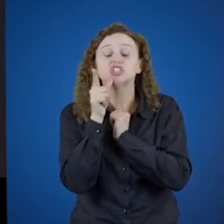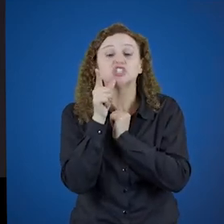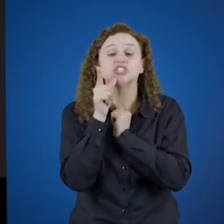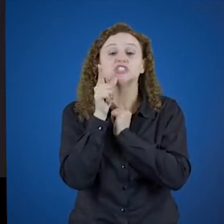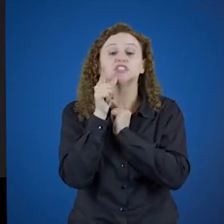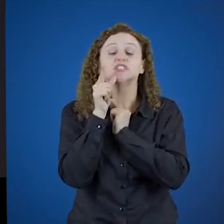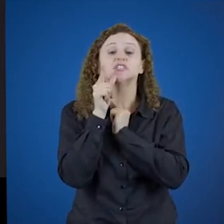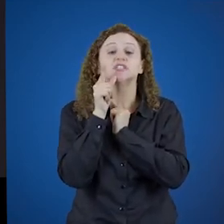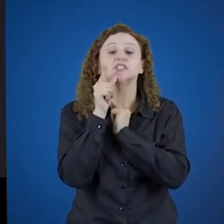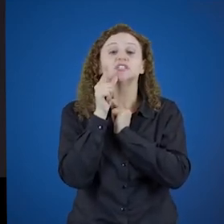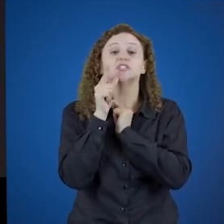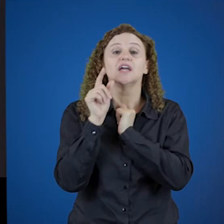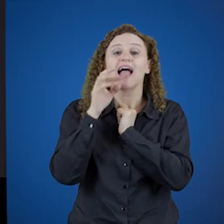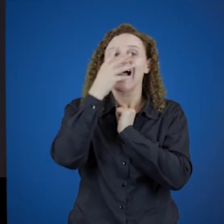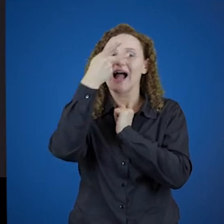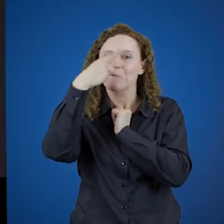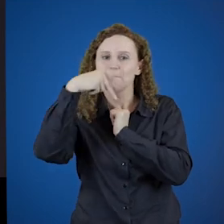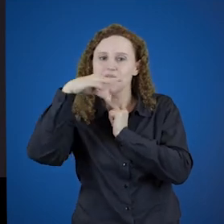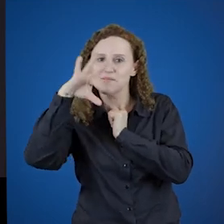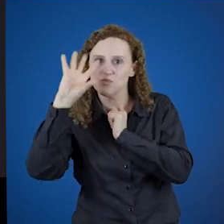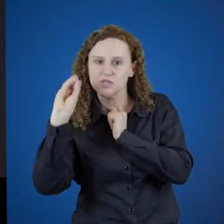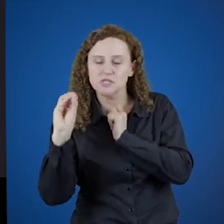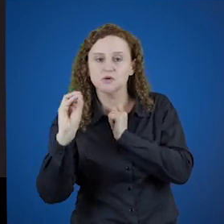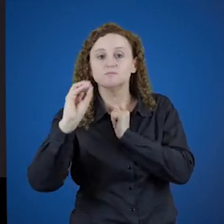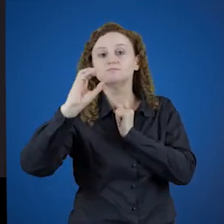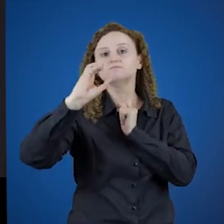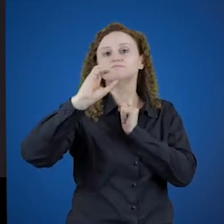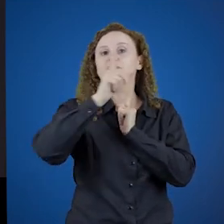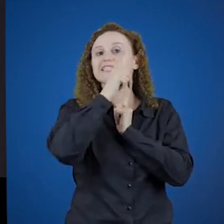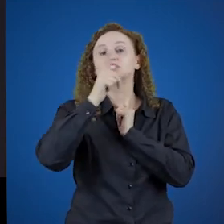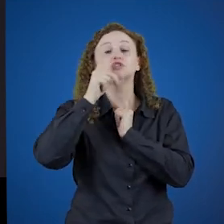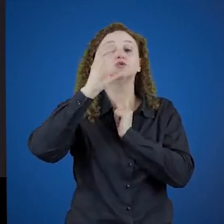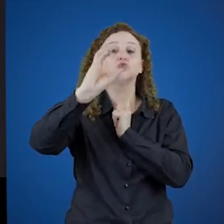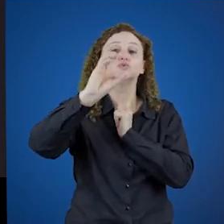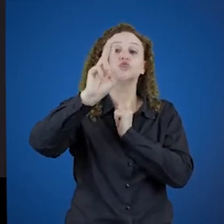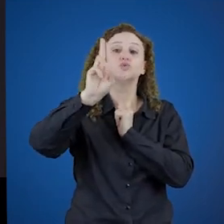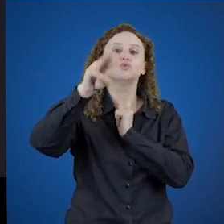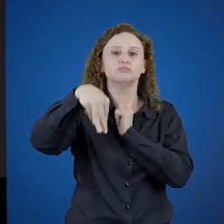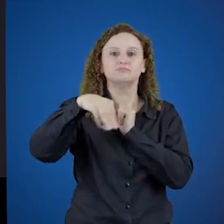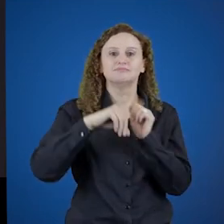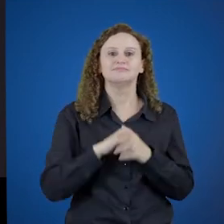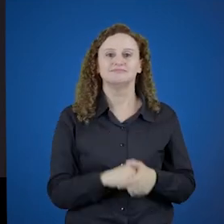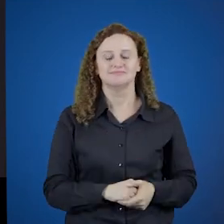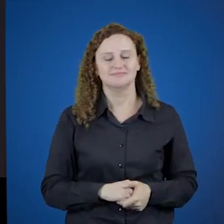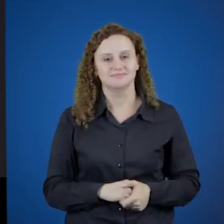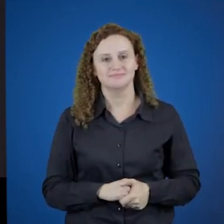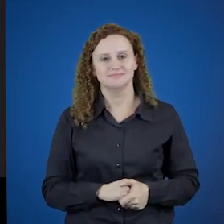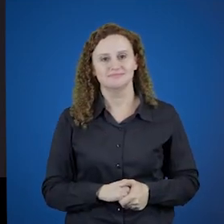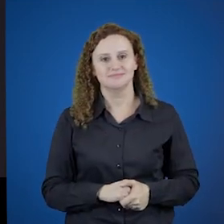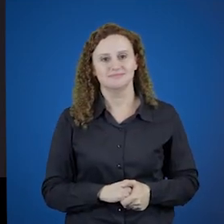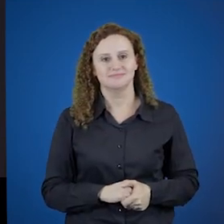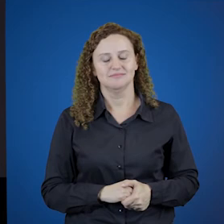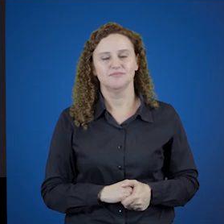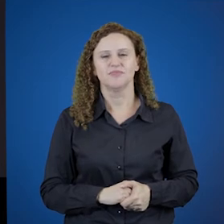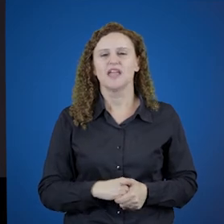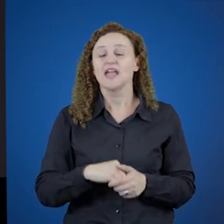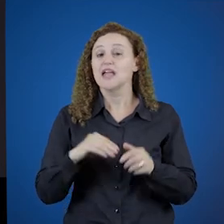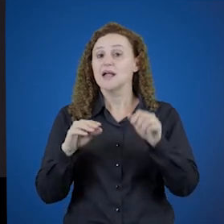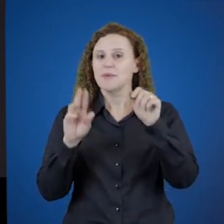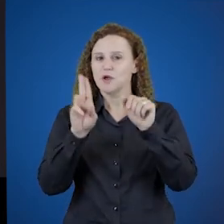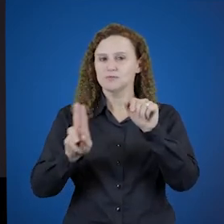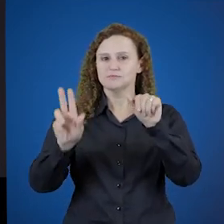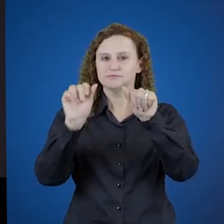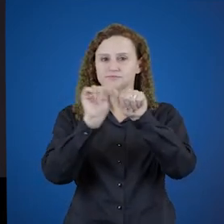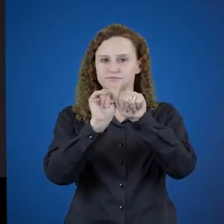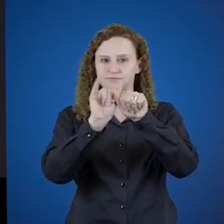é desta forma cumpre então se eu quero dizer vou trocar aí só para usar também já o